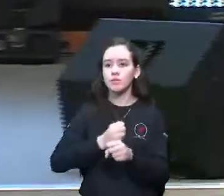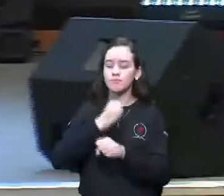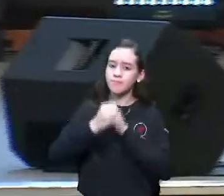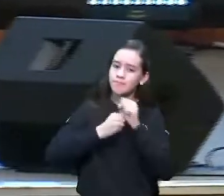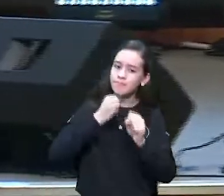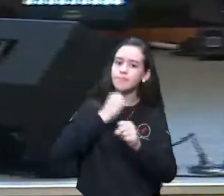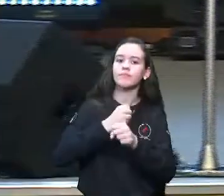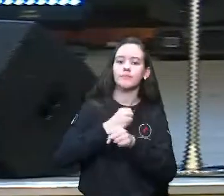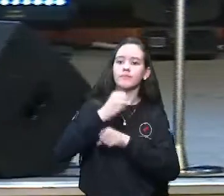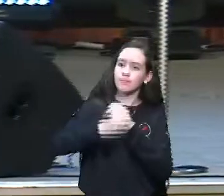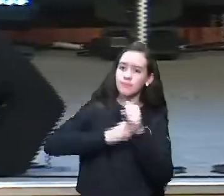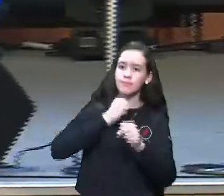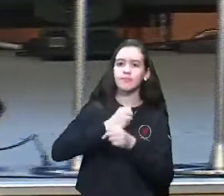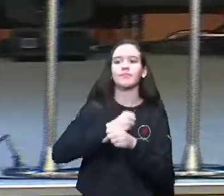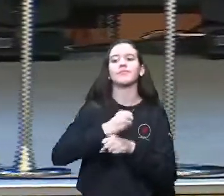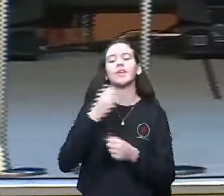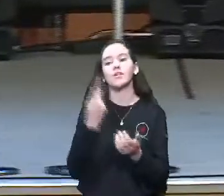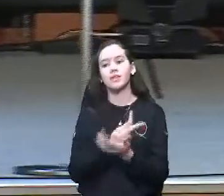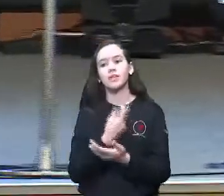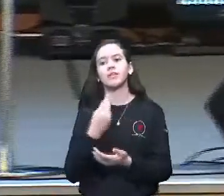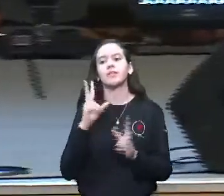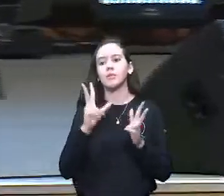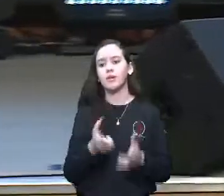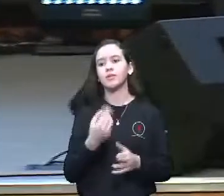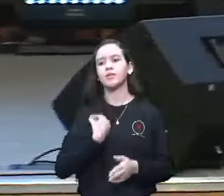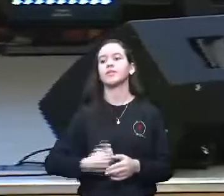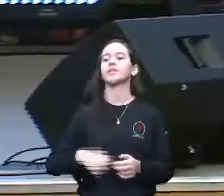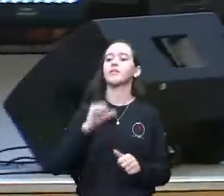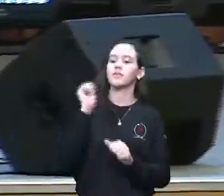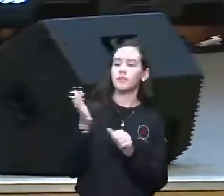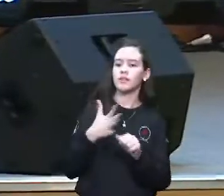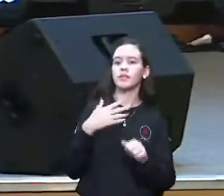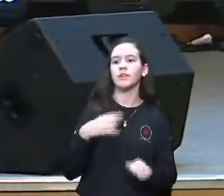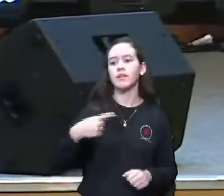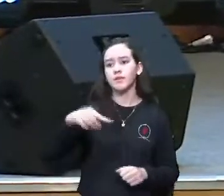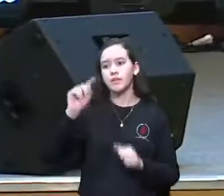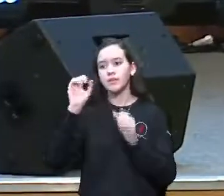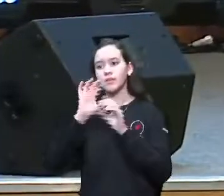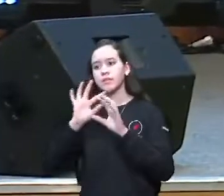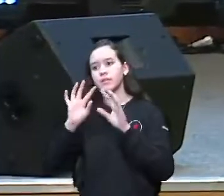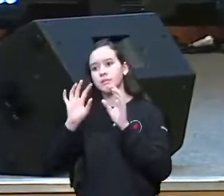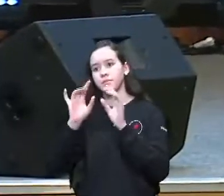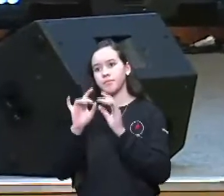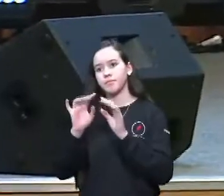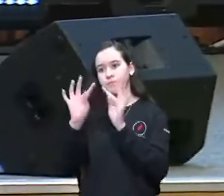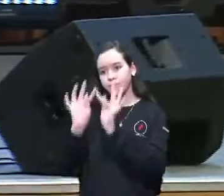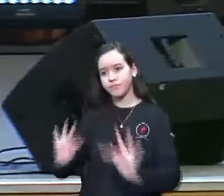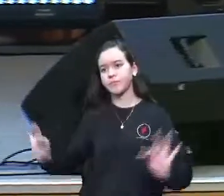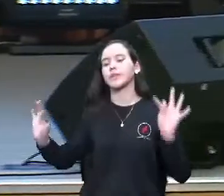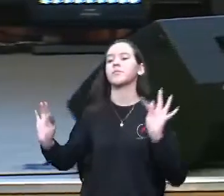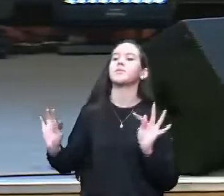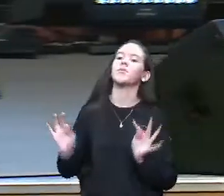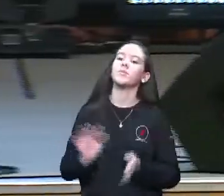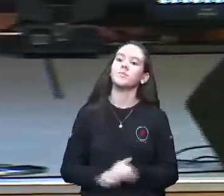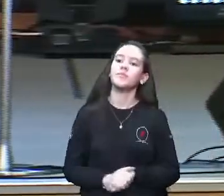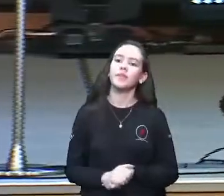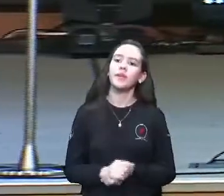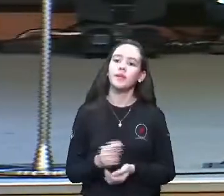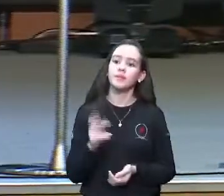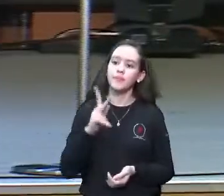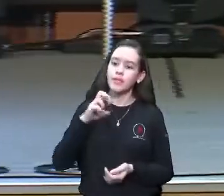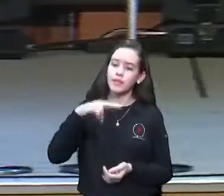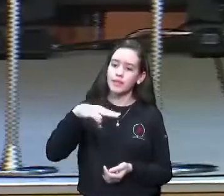Todo ano, acontecia isso na vida de Ana. Ela subia para sacrificar ao Senhor, Penina dava um jeito de irritar ela e tirar ela da oferta, mas teve um ano que